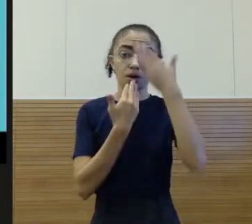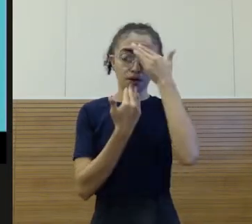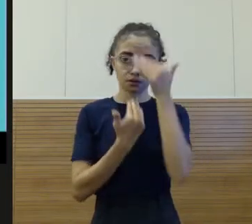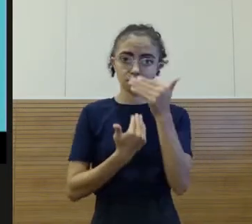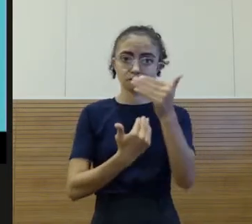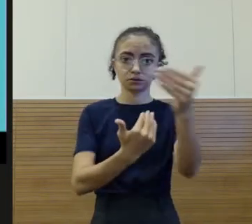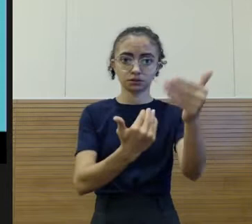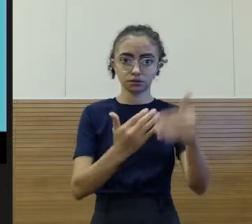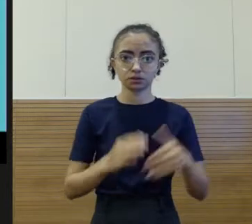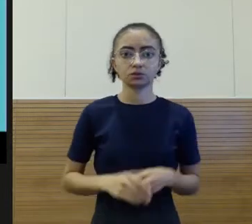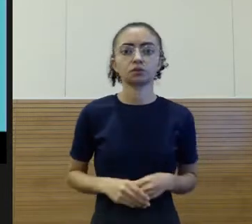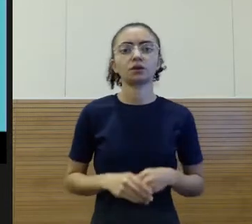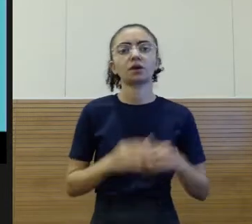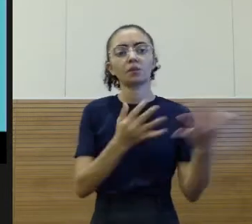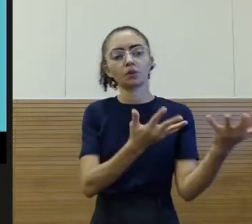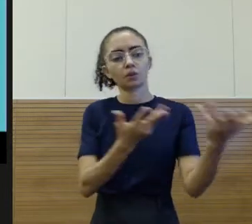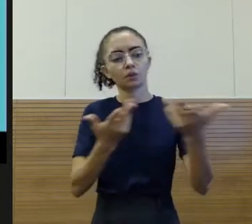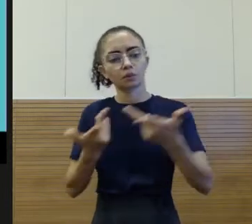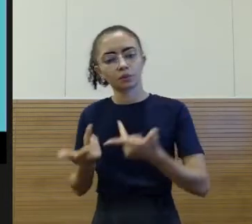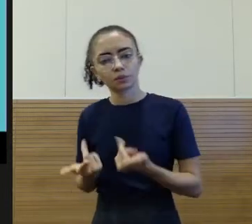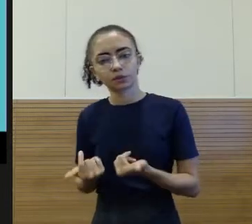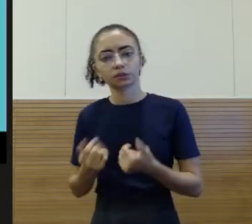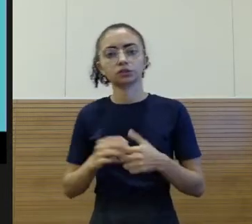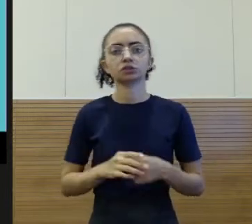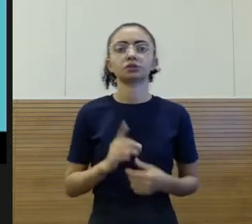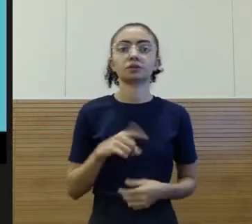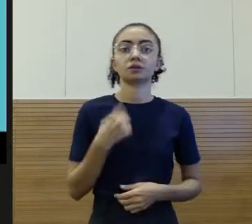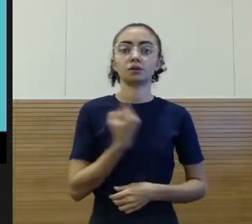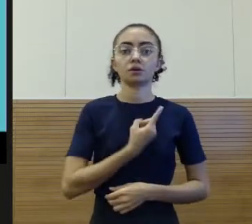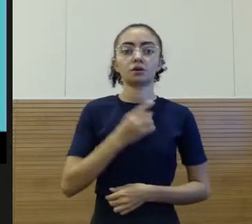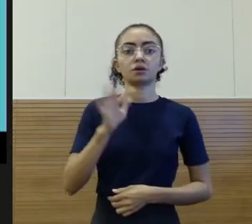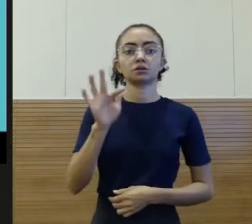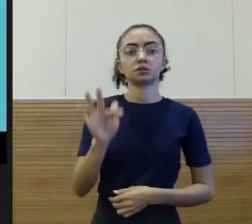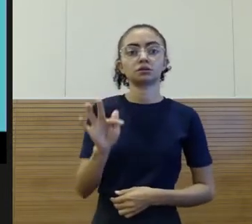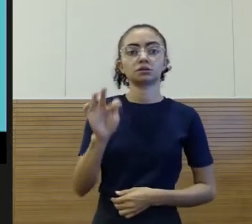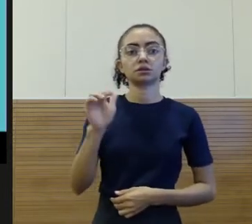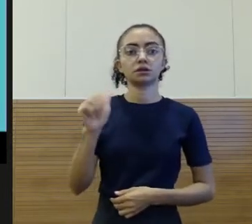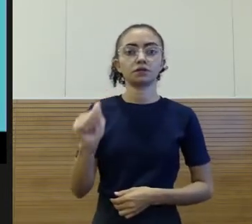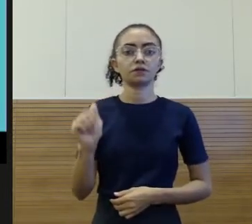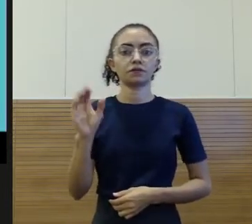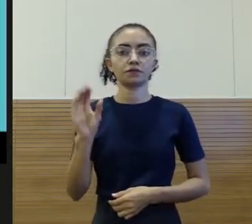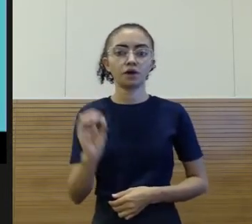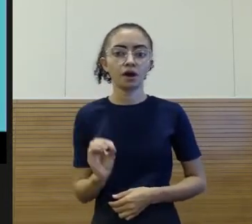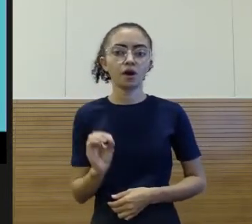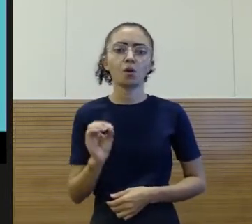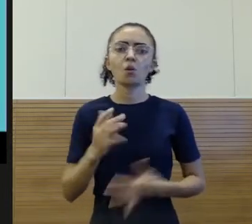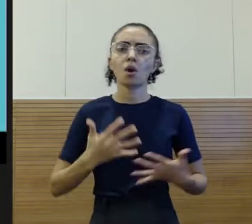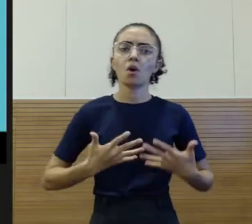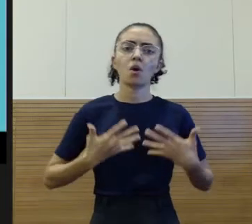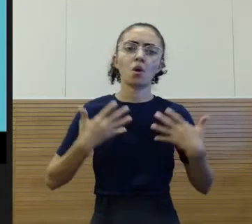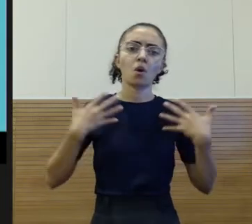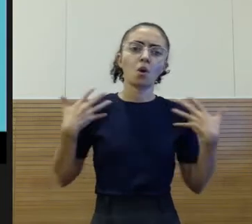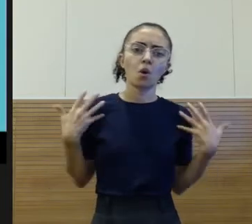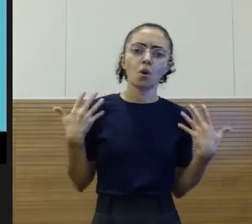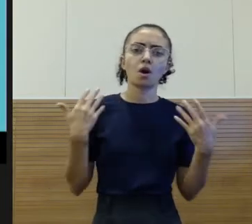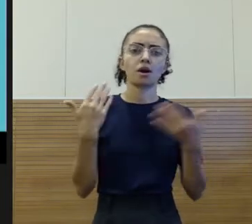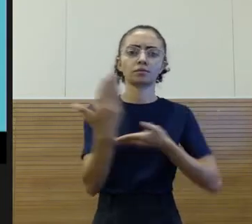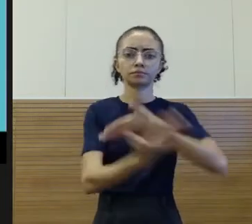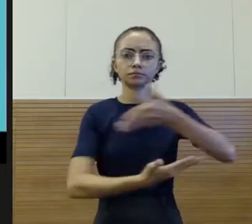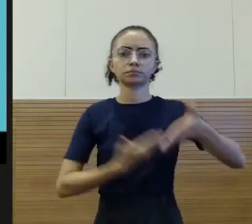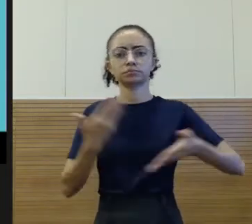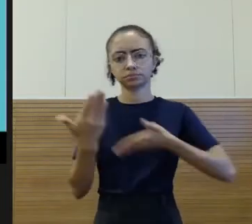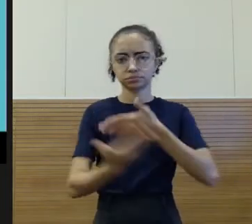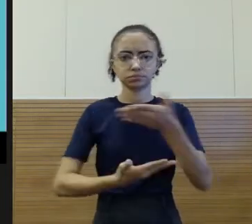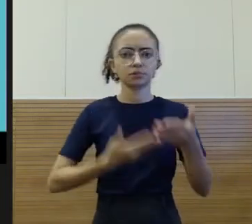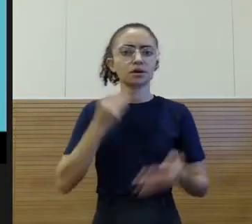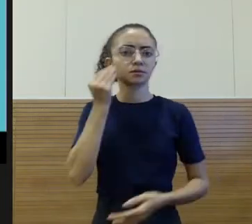Agradeço por este convite. Para nós, a FAO, é uma honra poder compartilhar com cada um de vocês essa